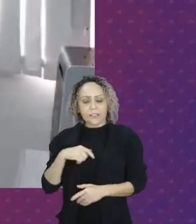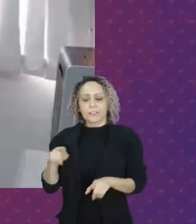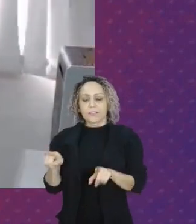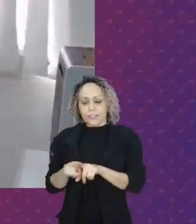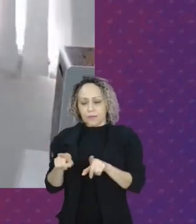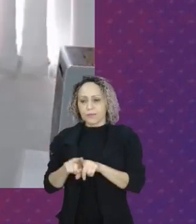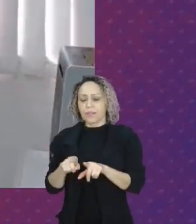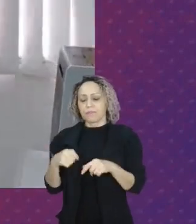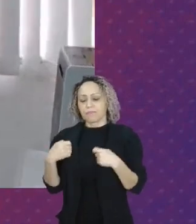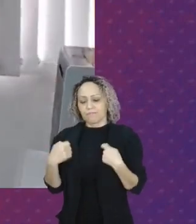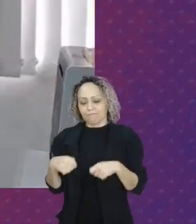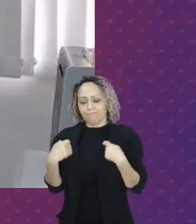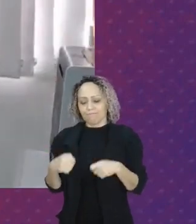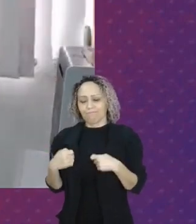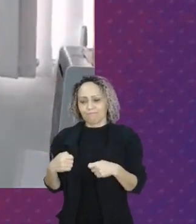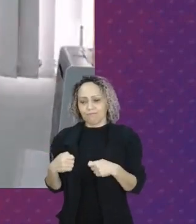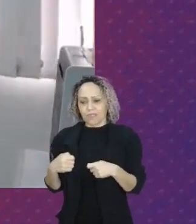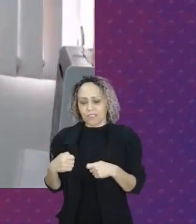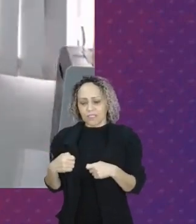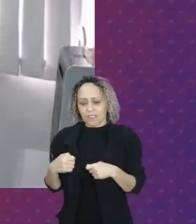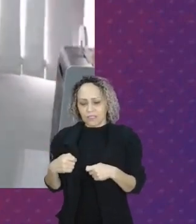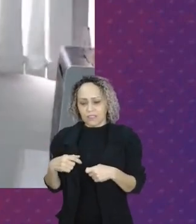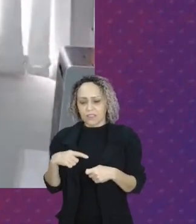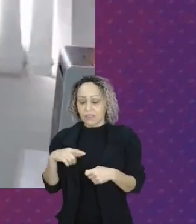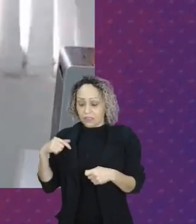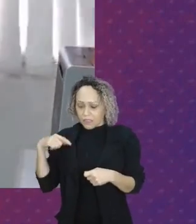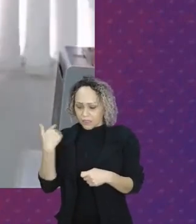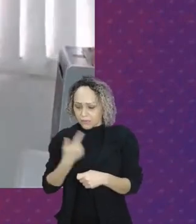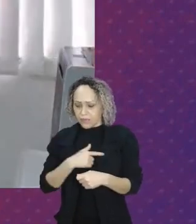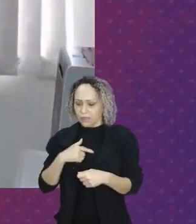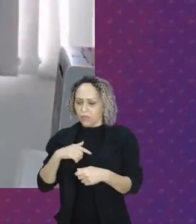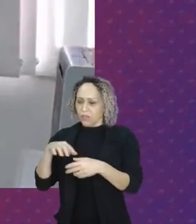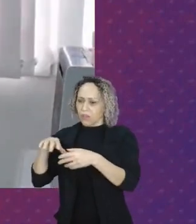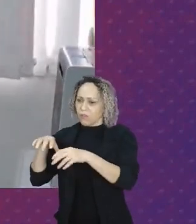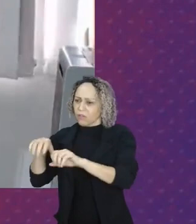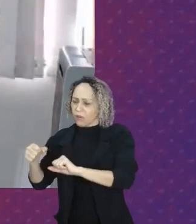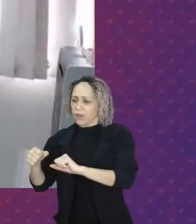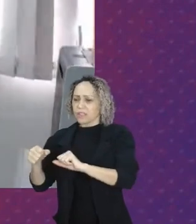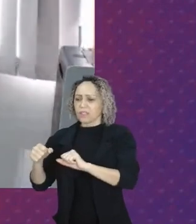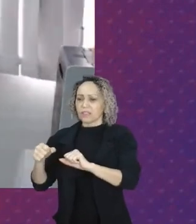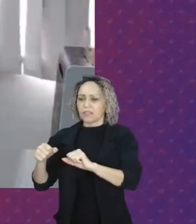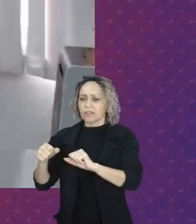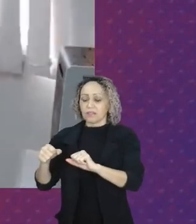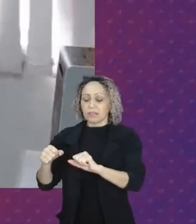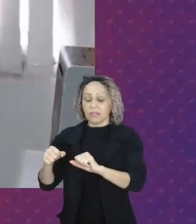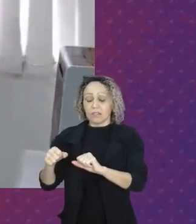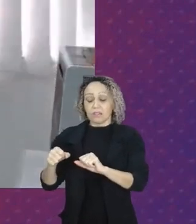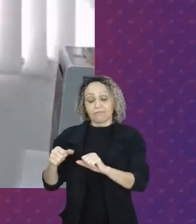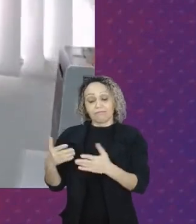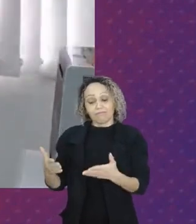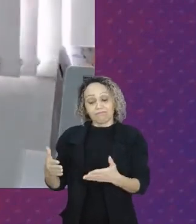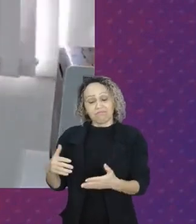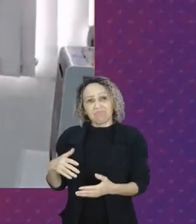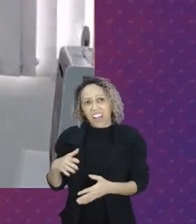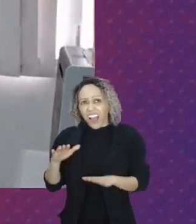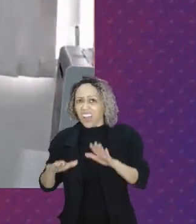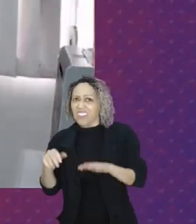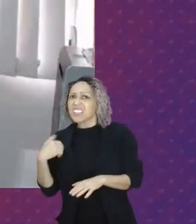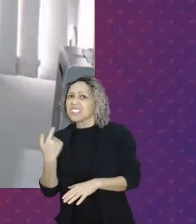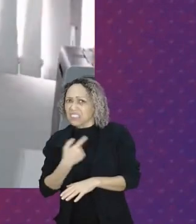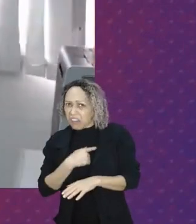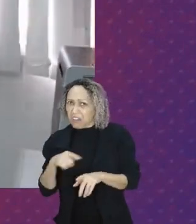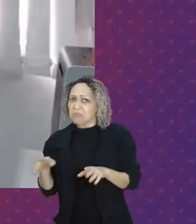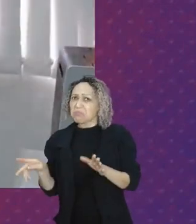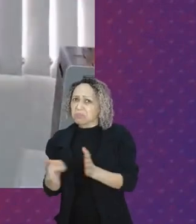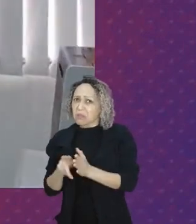muitas vezes, pela nossa formação, né, pelo machismo pedagógico, naturalizamos o espaço